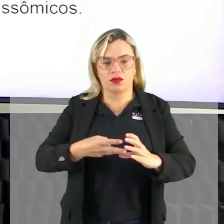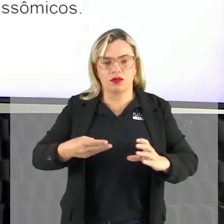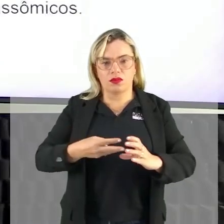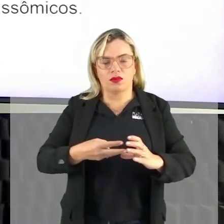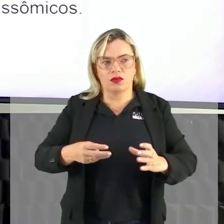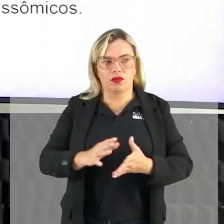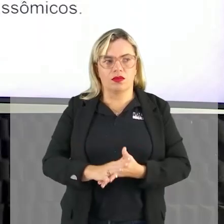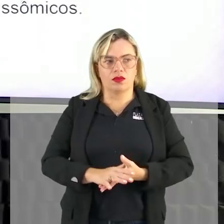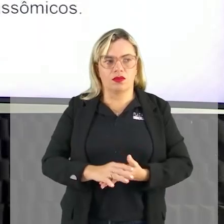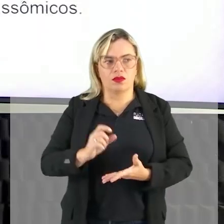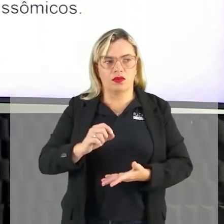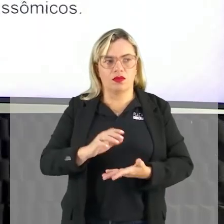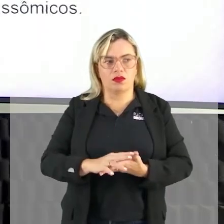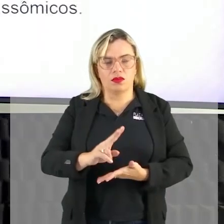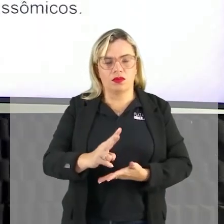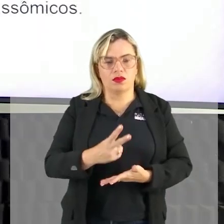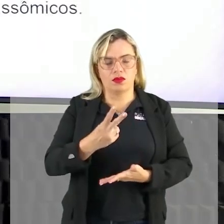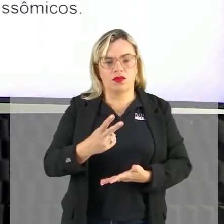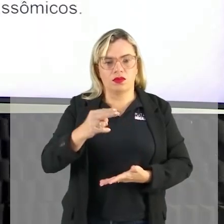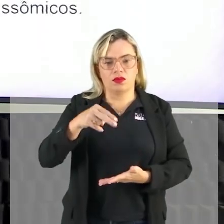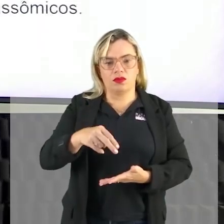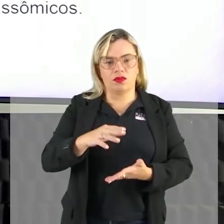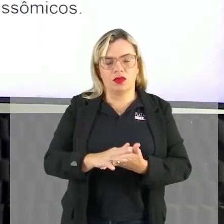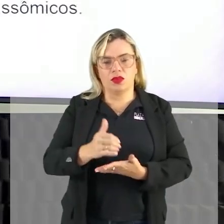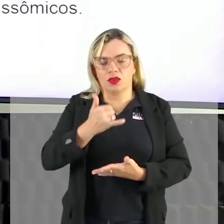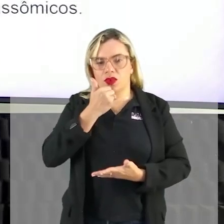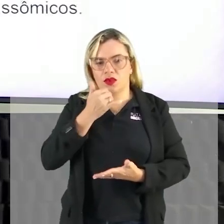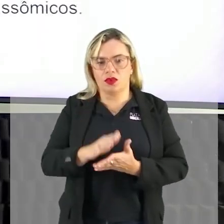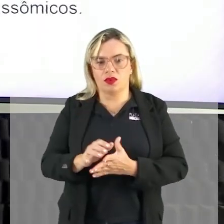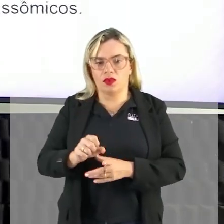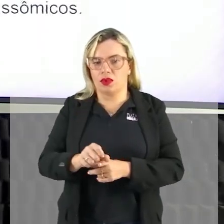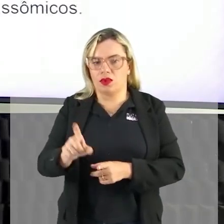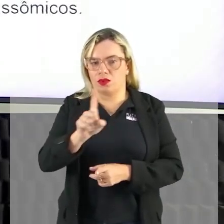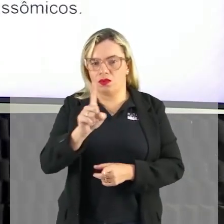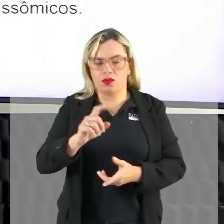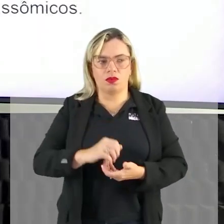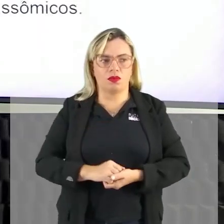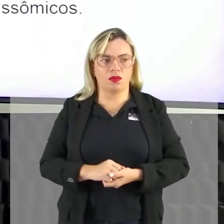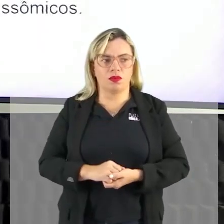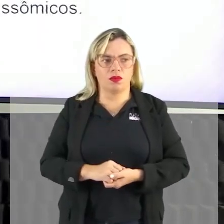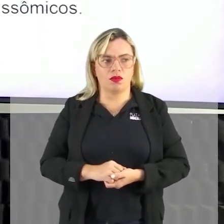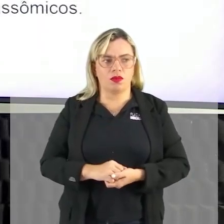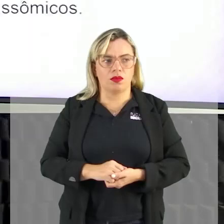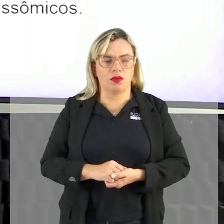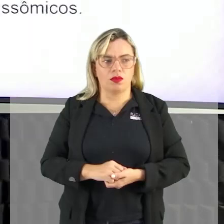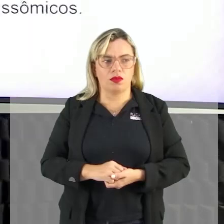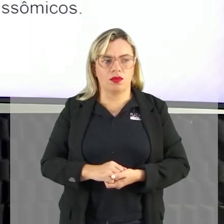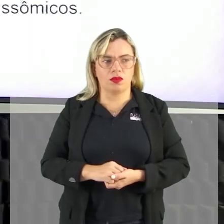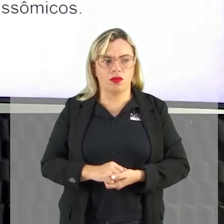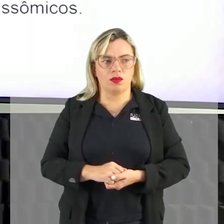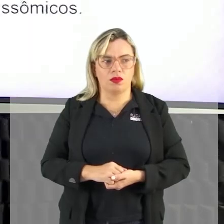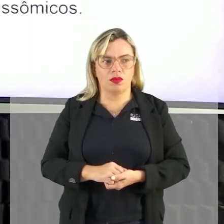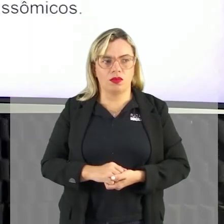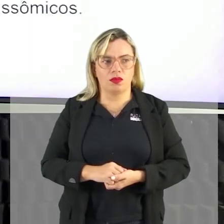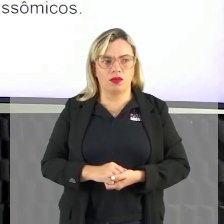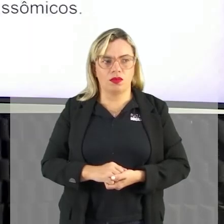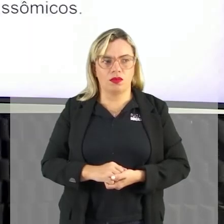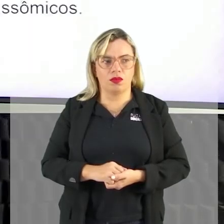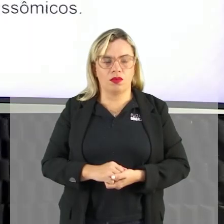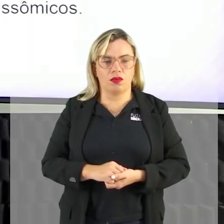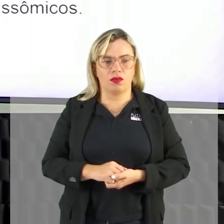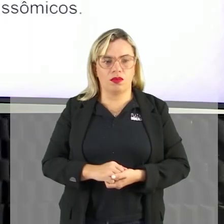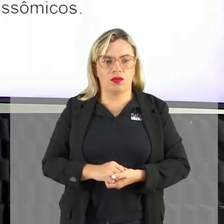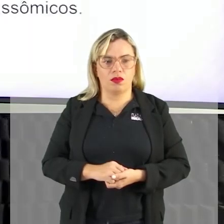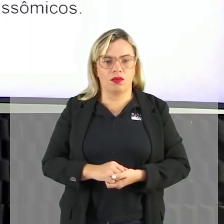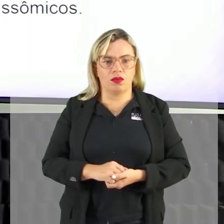não é 2N. A célula 2N, né? Na célula 2N tem 3. Na célula 2N aqui